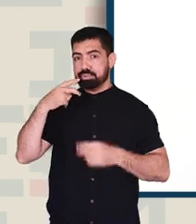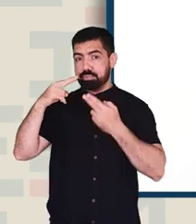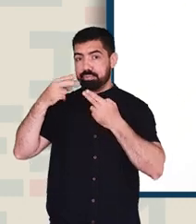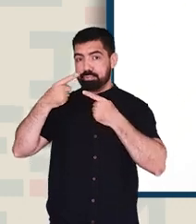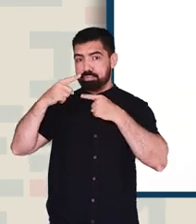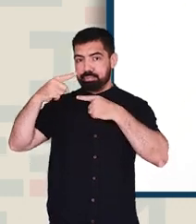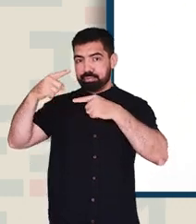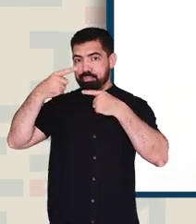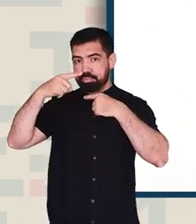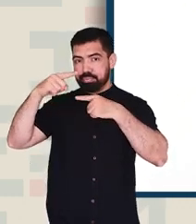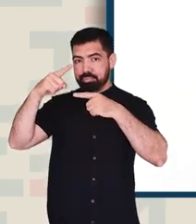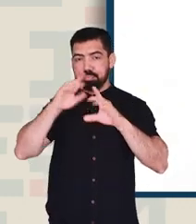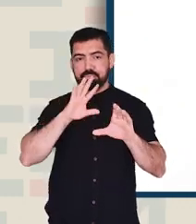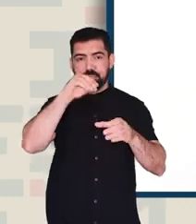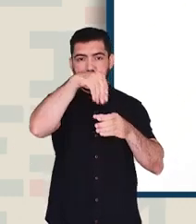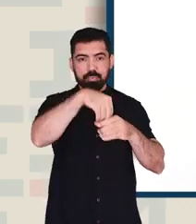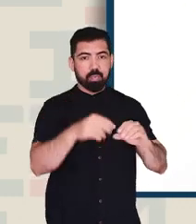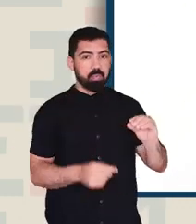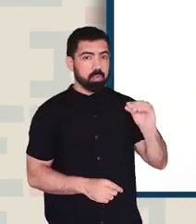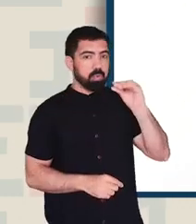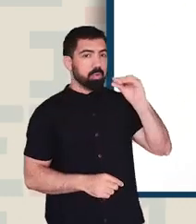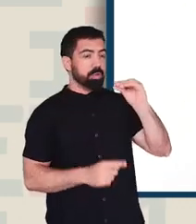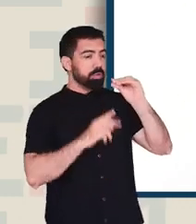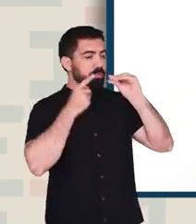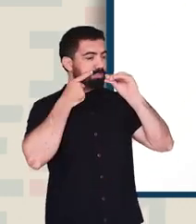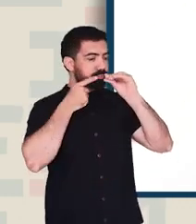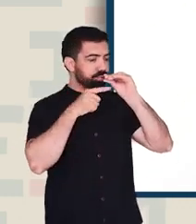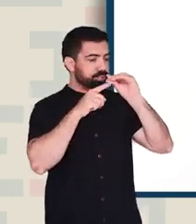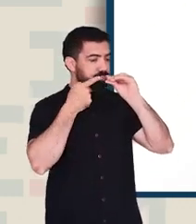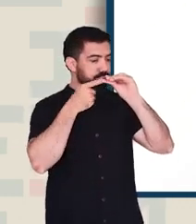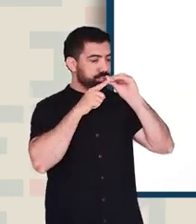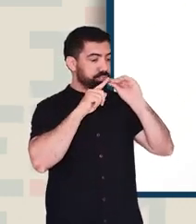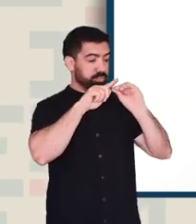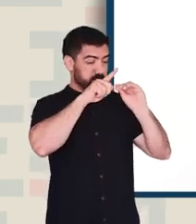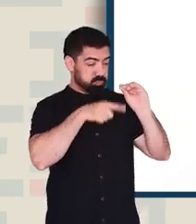essa vibração ela vai acontecer aqui dentro do instrumento.